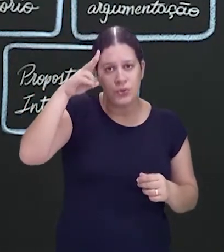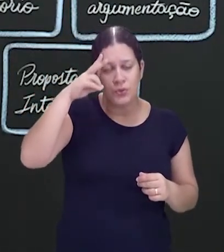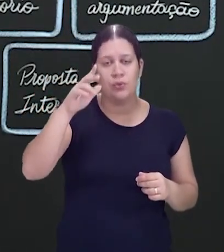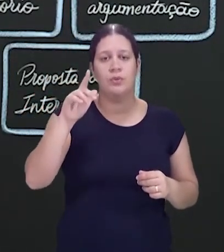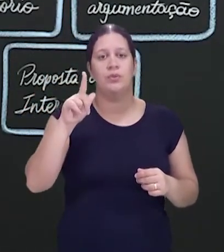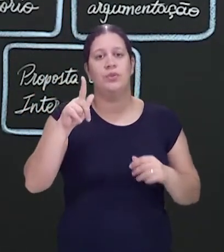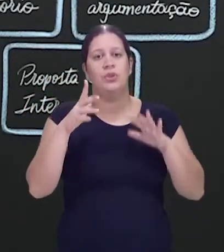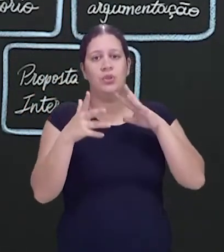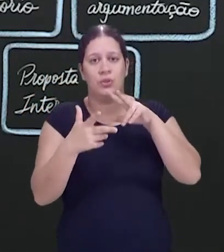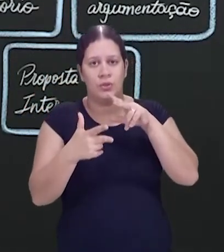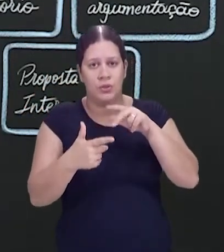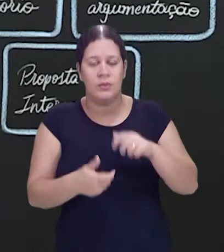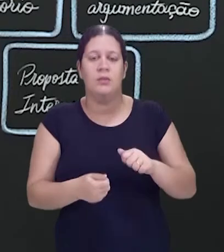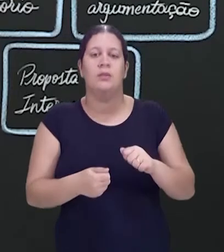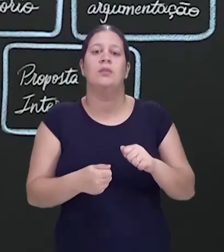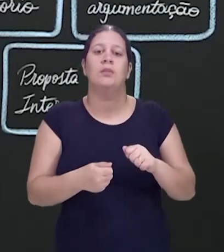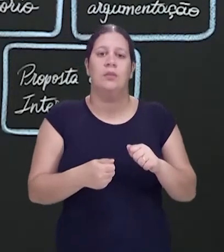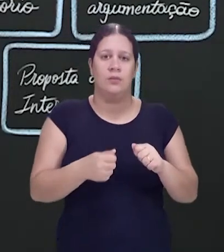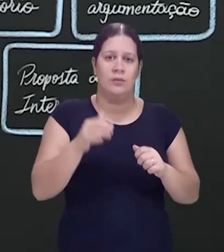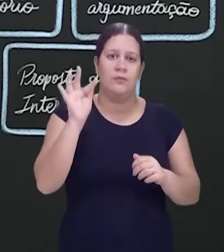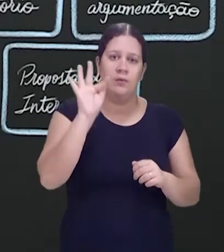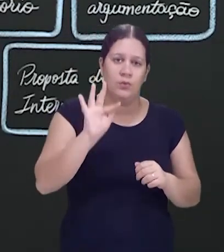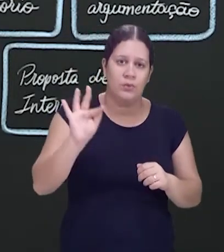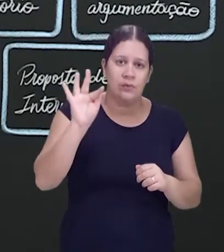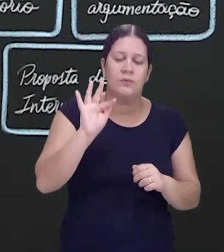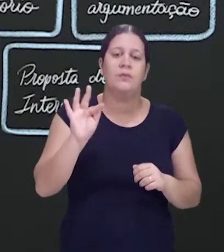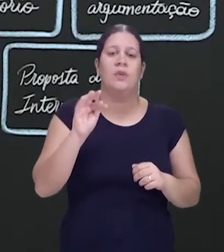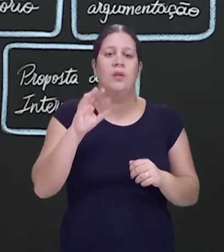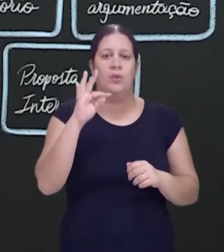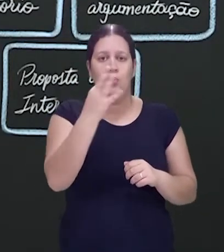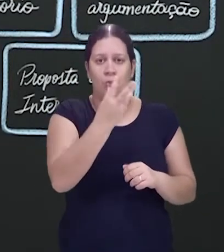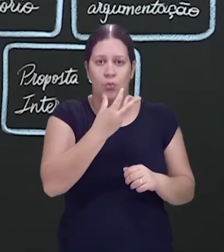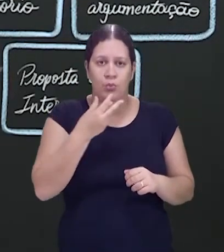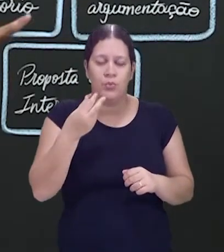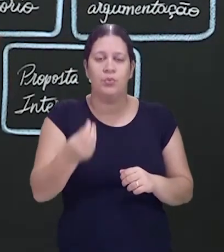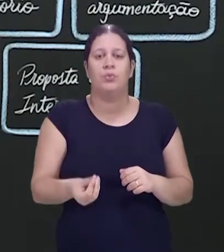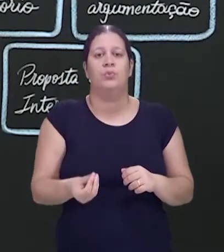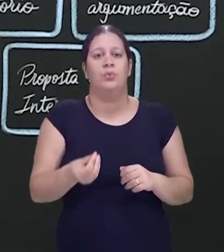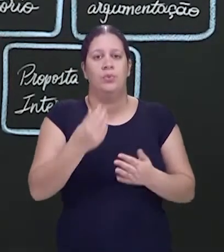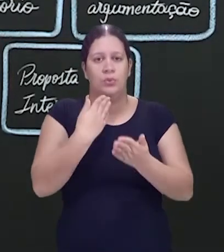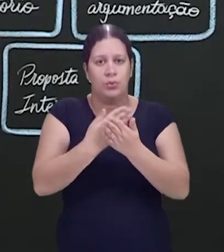pouco de geografia, de filosofia, das mais variadas áreas do conhecimento. Então,